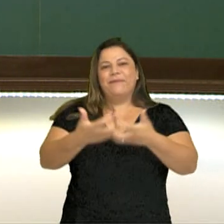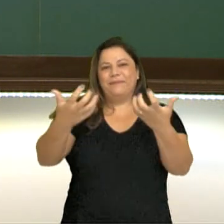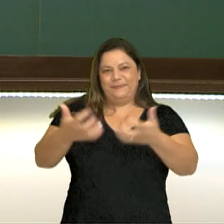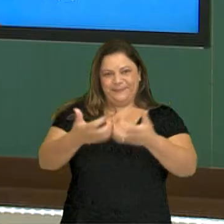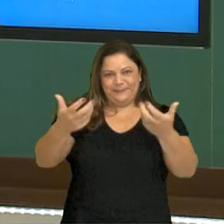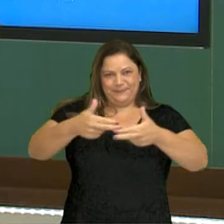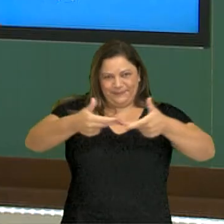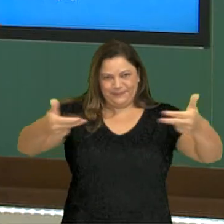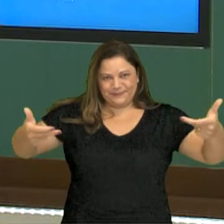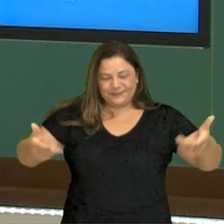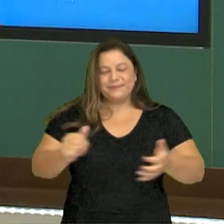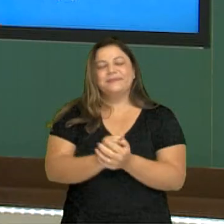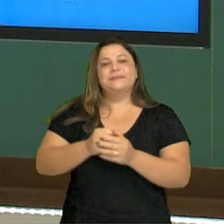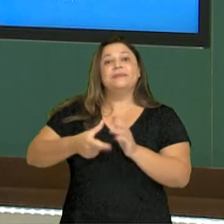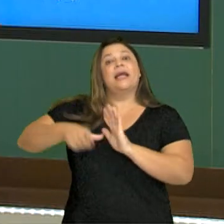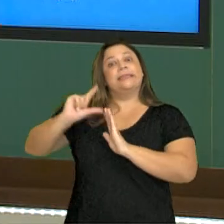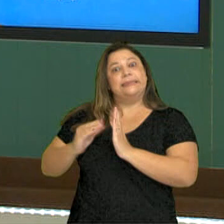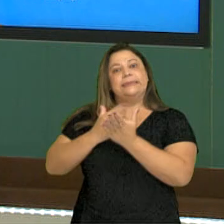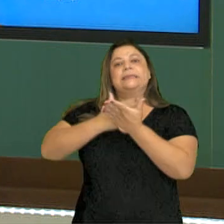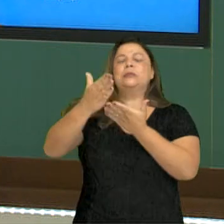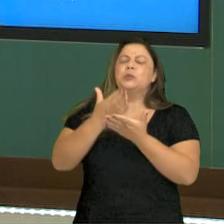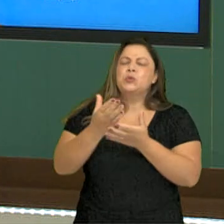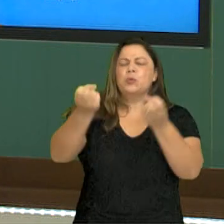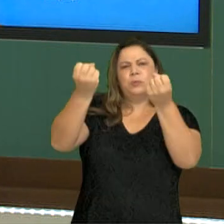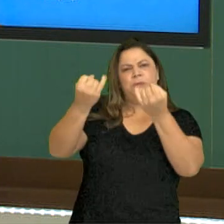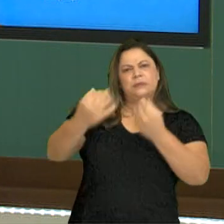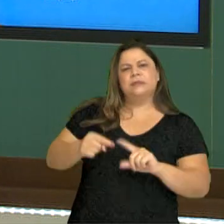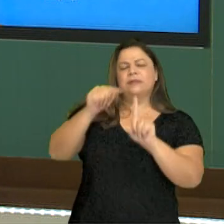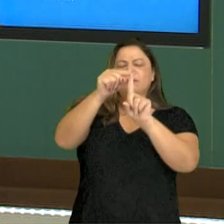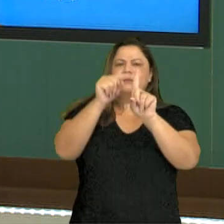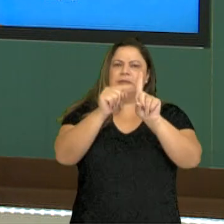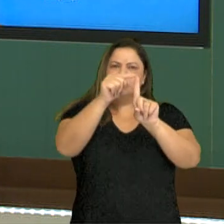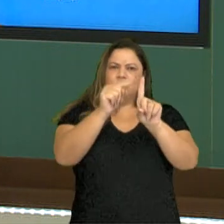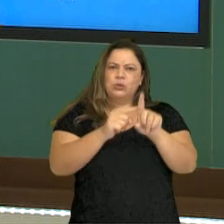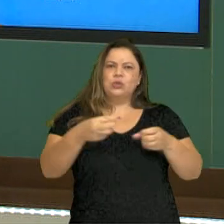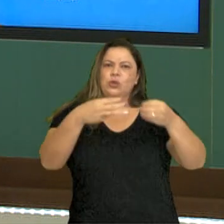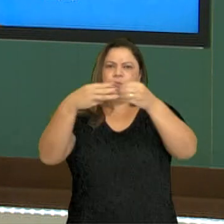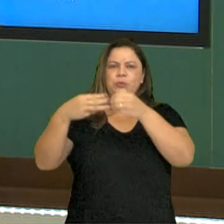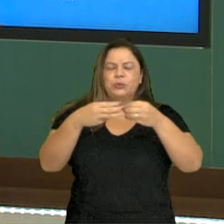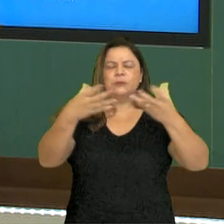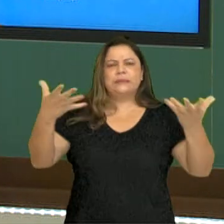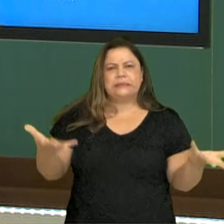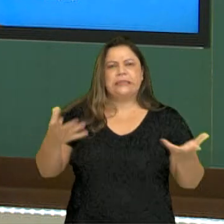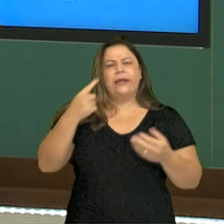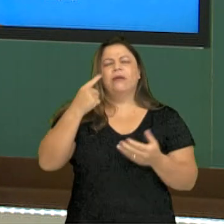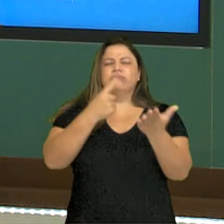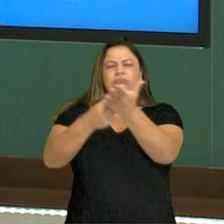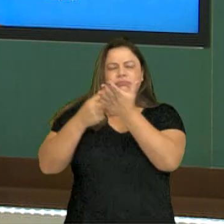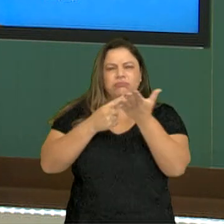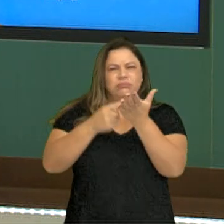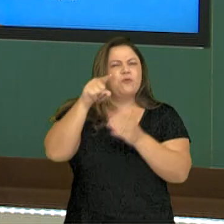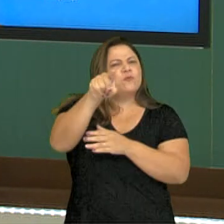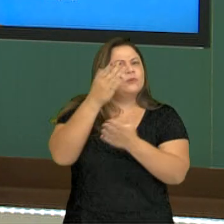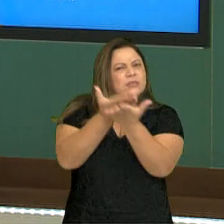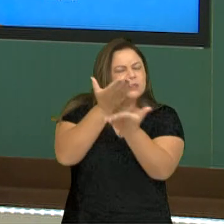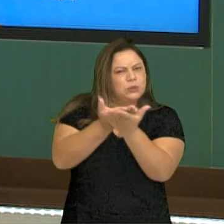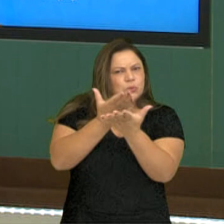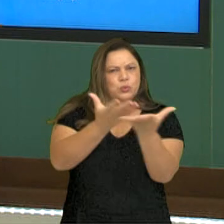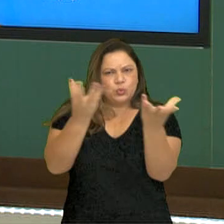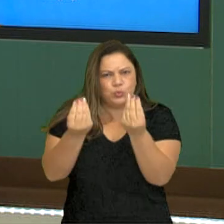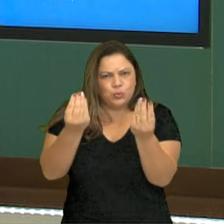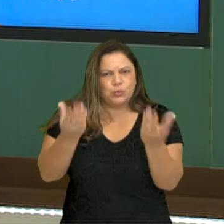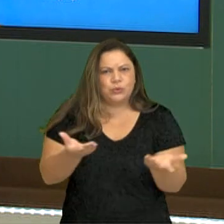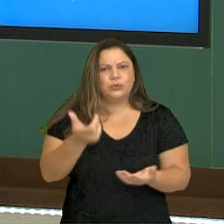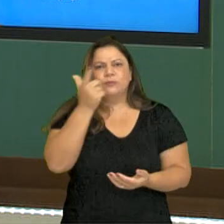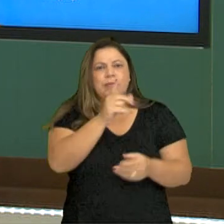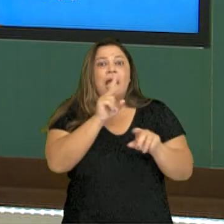gente começar a falar sobre essa célula, esse tipo de célula, vamos para os nossos combinados? Está estudando bastante? Está se